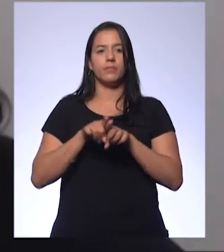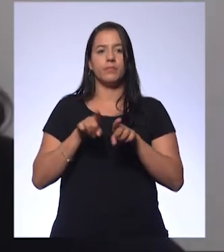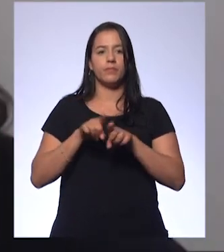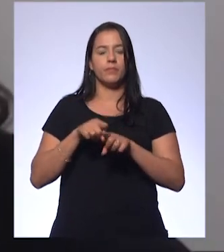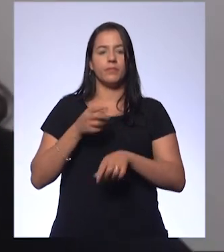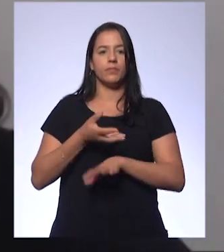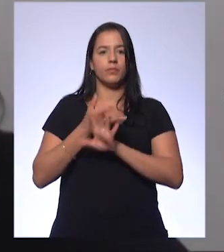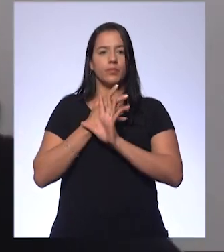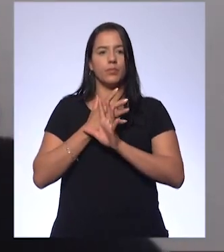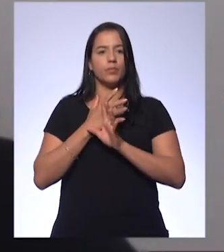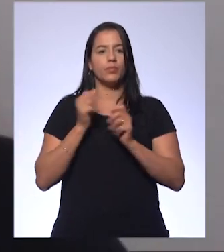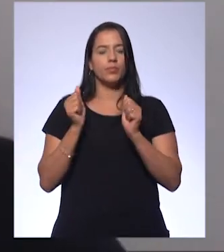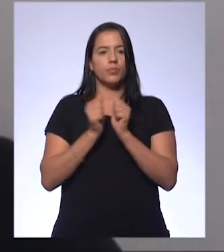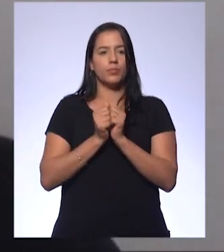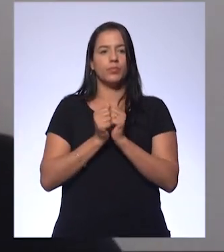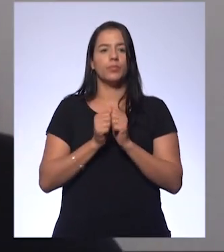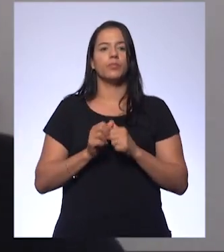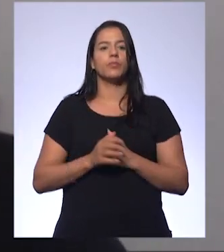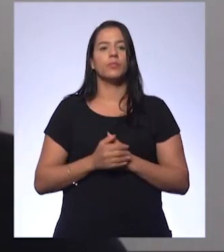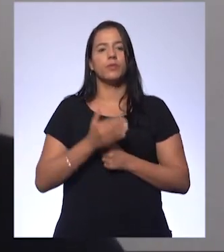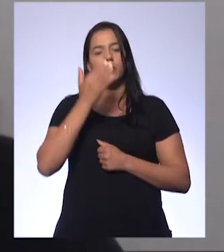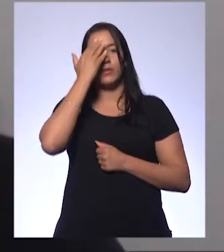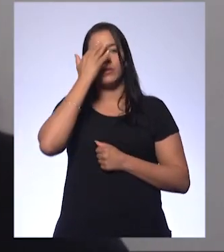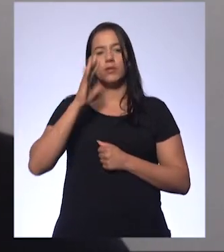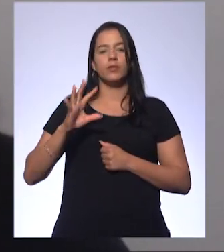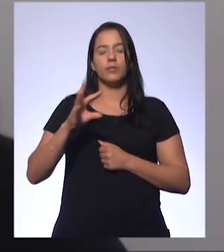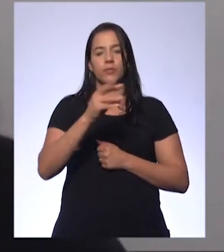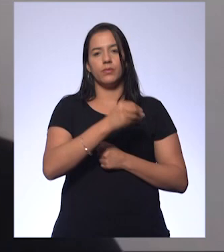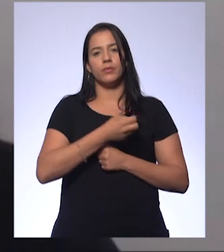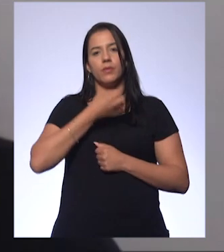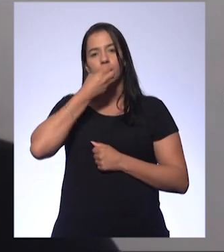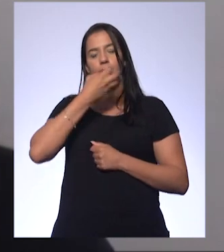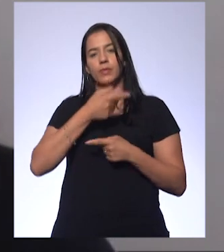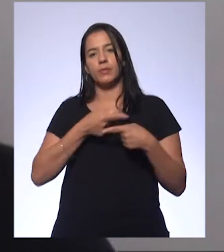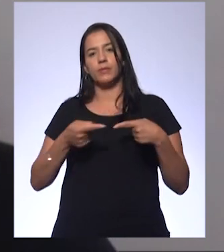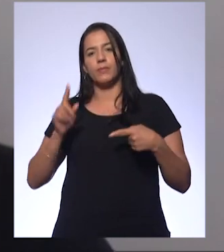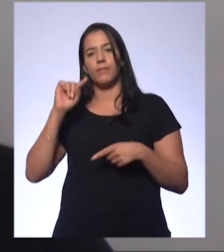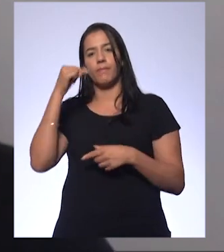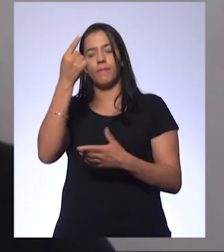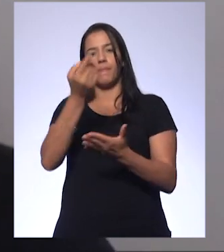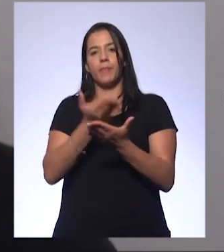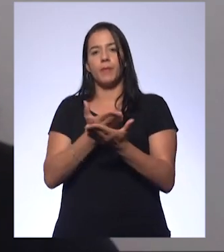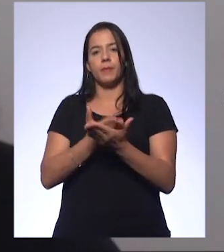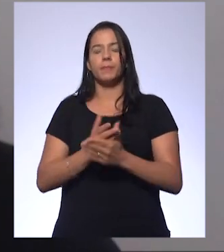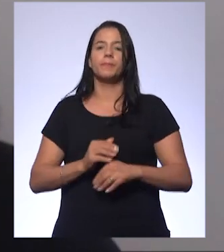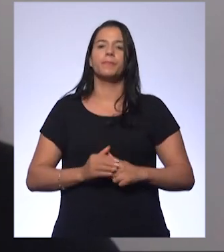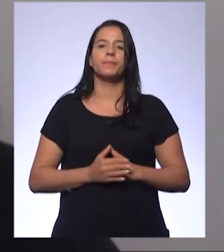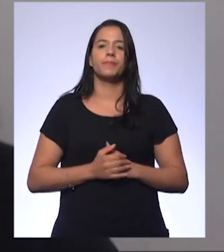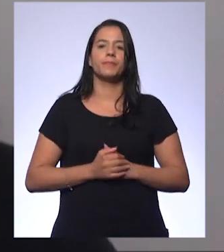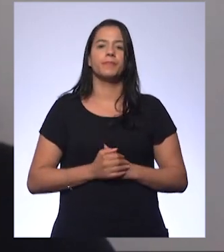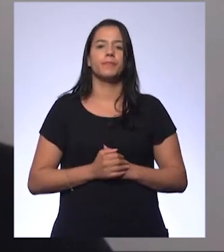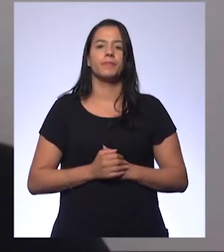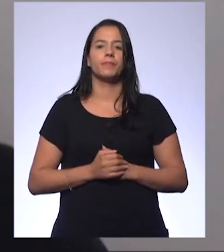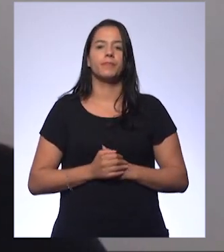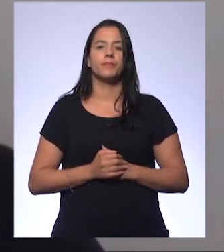chat, e também agradecer a todos, desejar uma boa semana e a gente se vê na próxima aula.